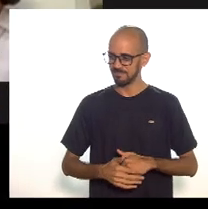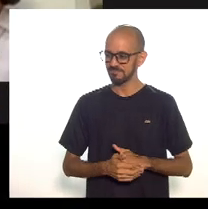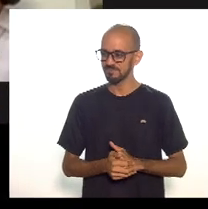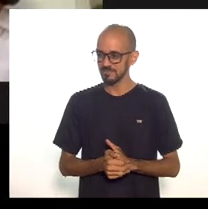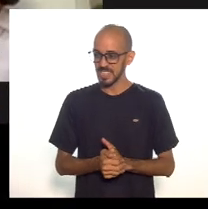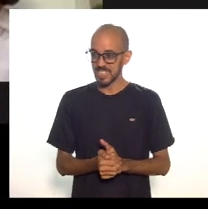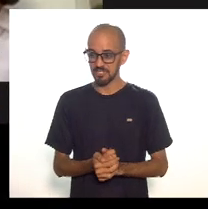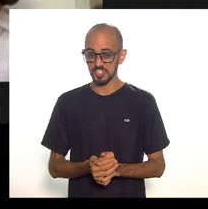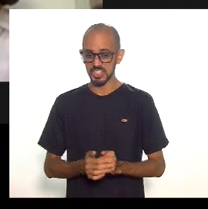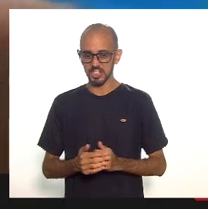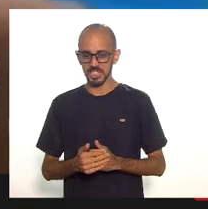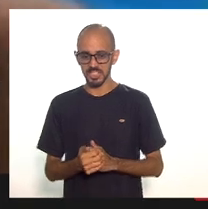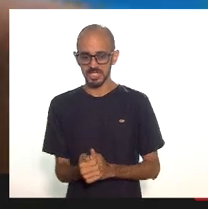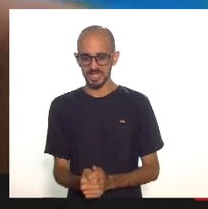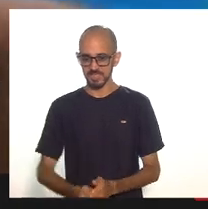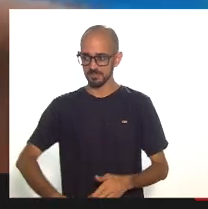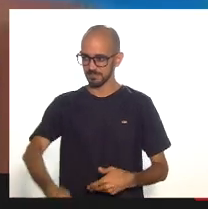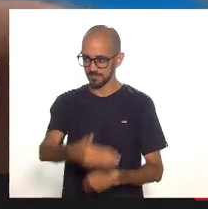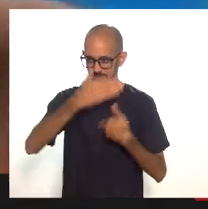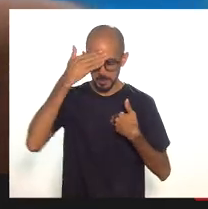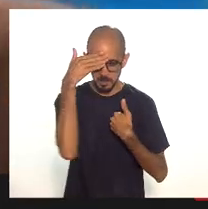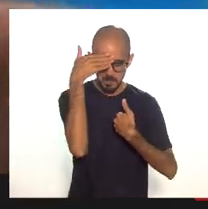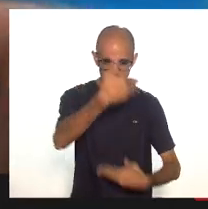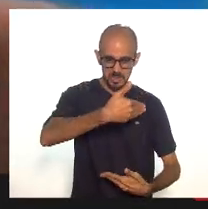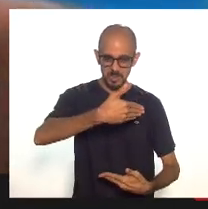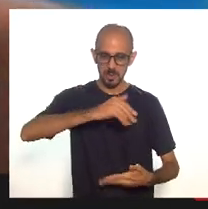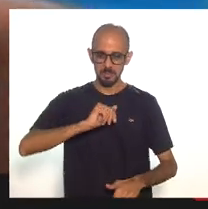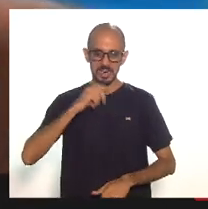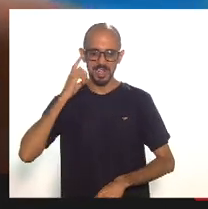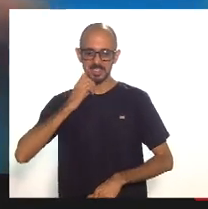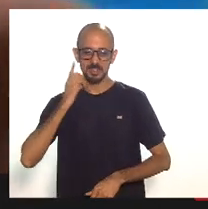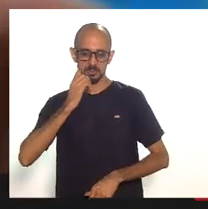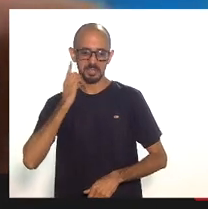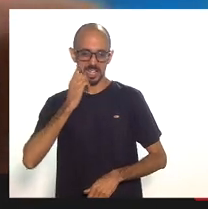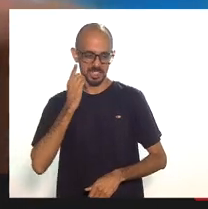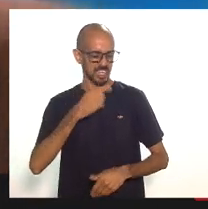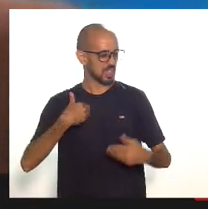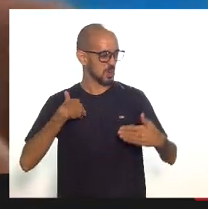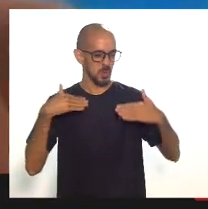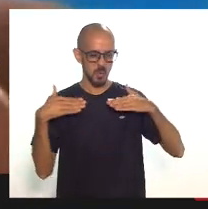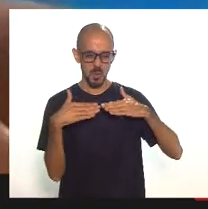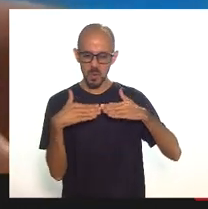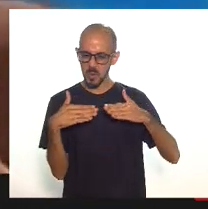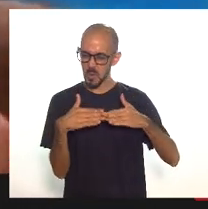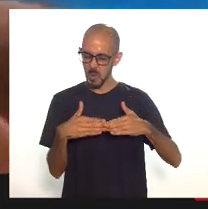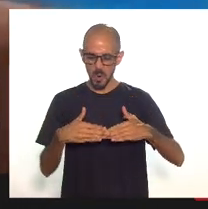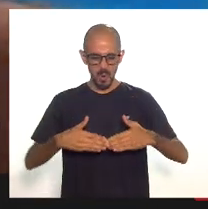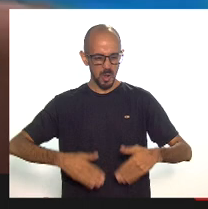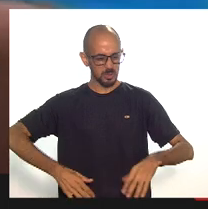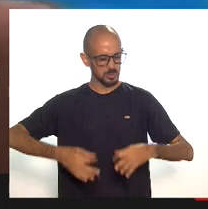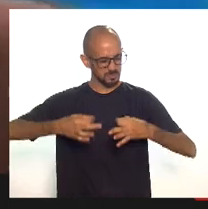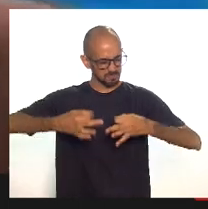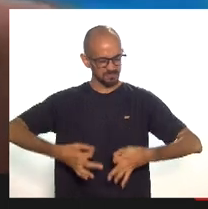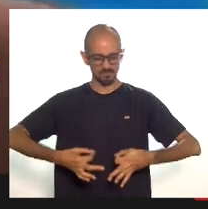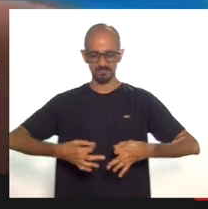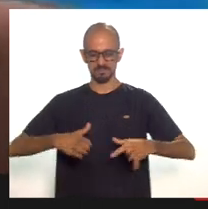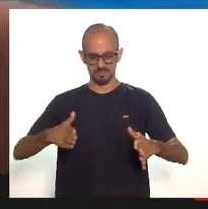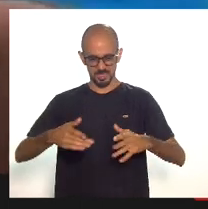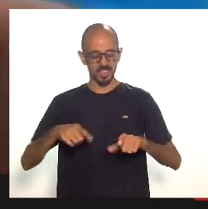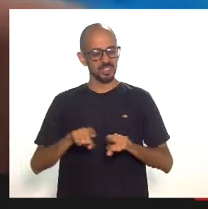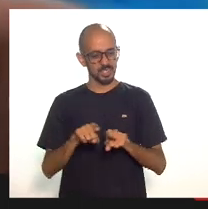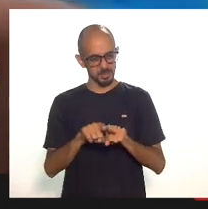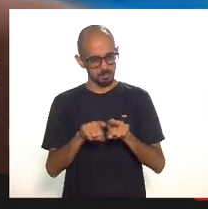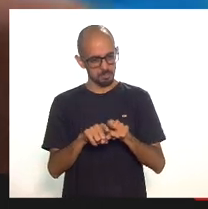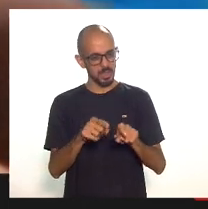Obrigado, deputada. Estou até num cartaz aqui falando sobre isso que você está dizendo. Acho que concordo plenamente e faço até uma sugestão ao Coronel de